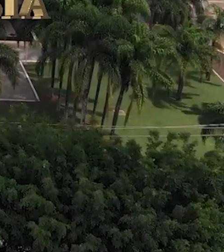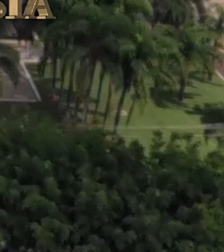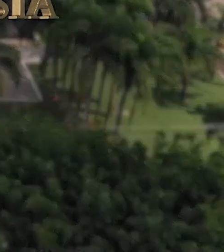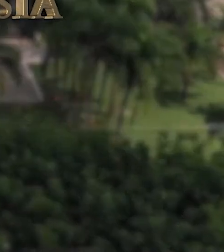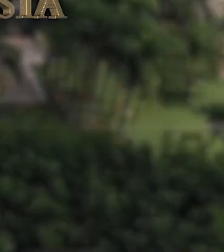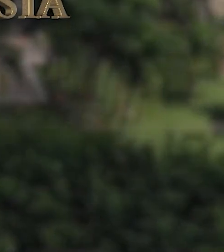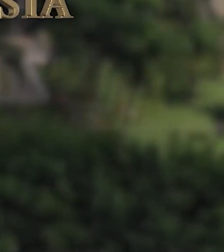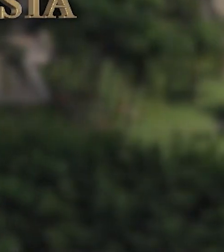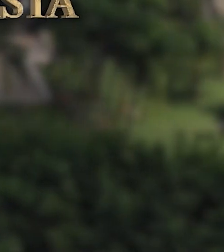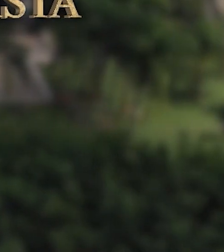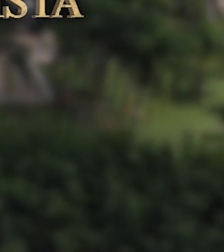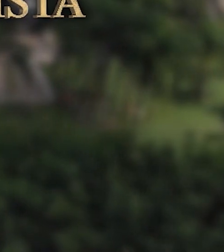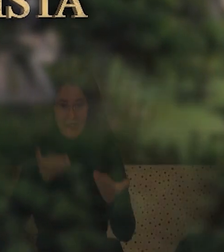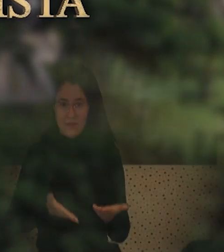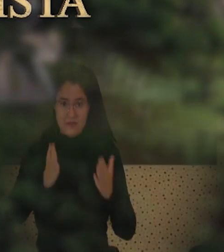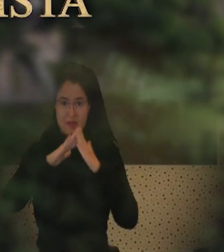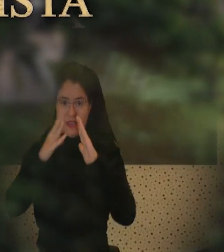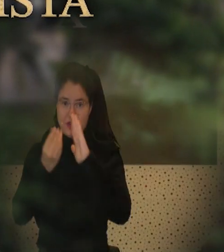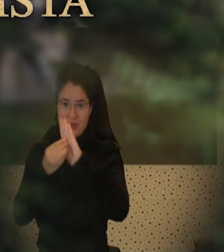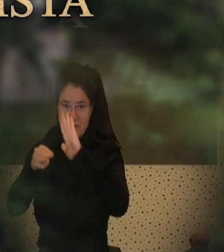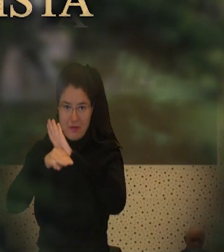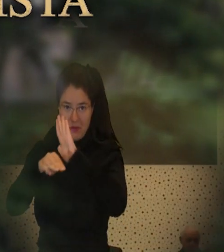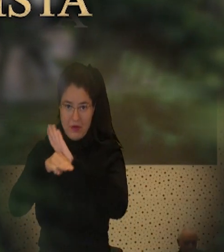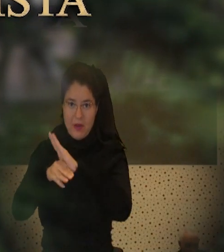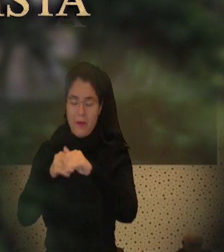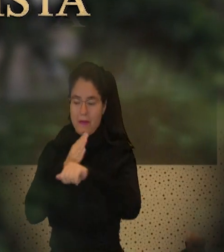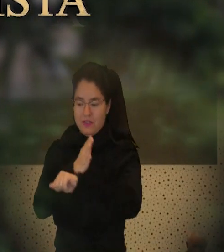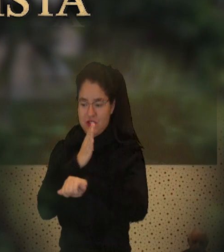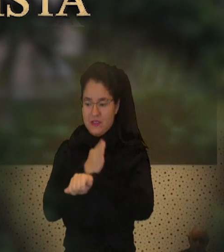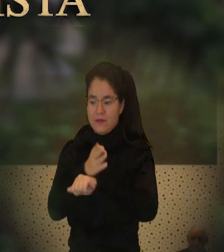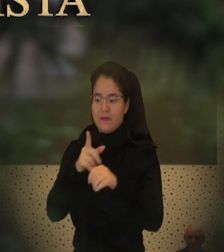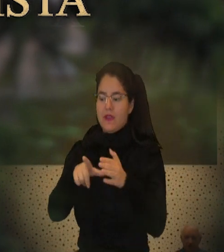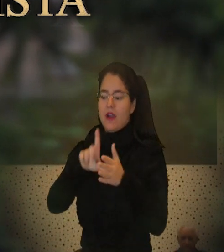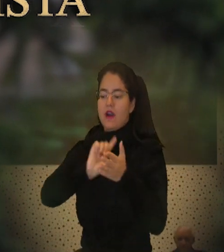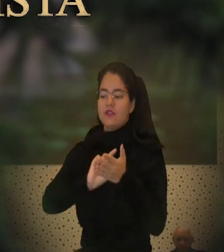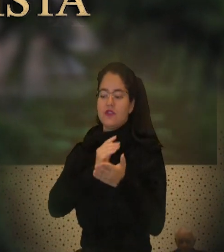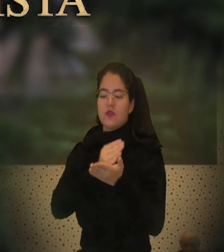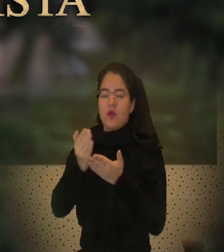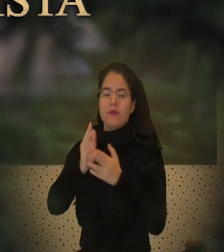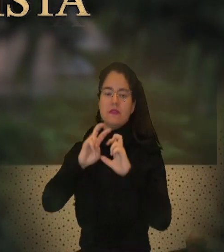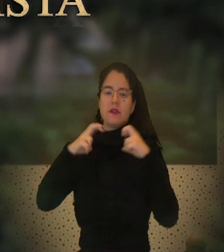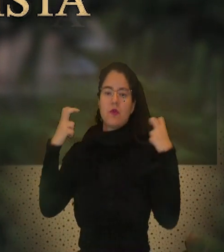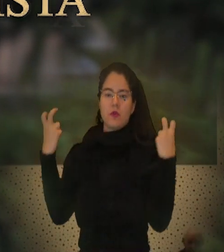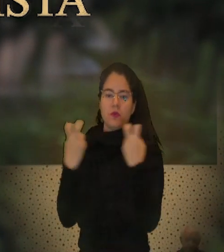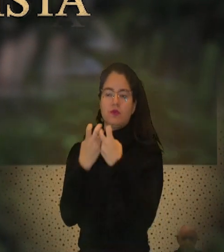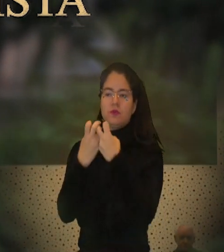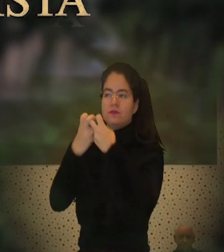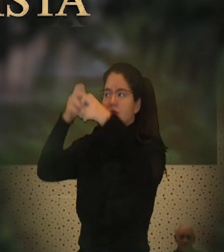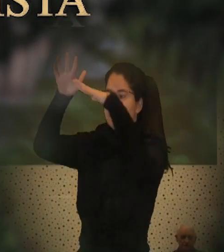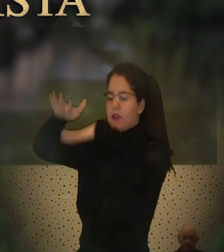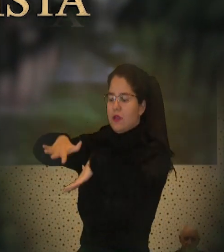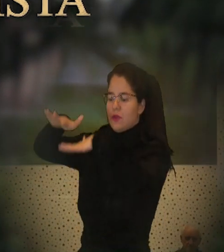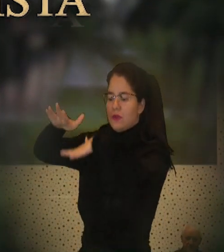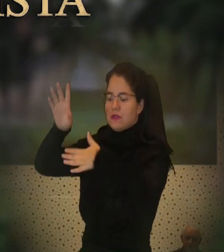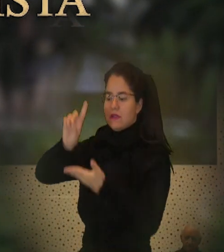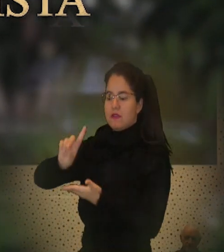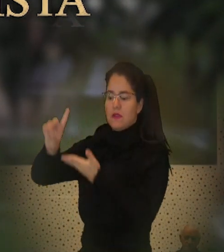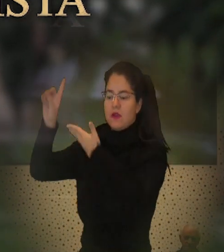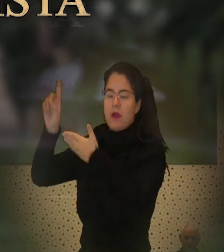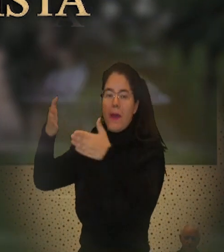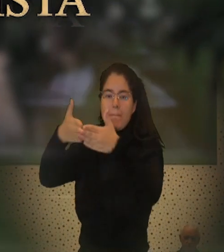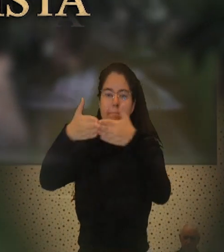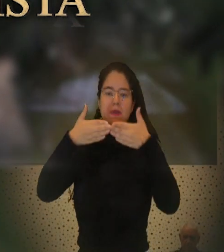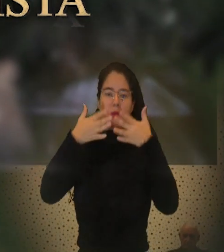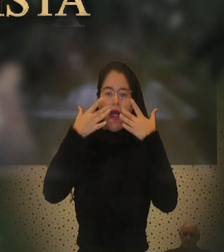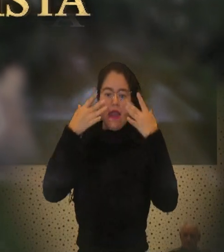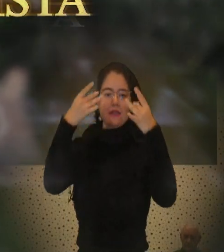Sejam muito bem-vindos à Igreja Memorial Batista. Antes de iniciarmos mais um culto de adoração a Deus, pedimos sua